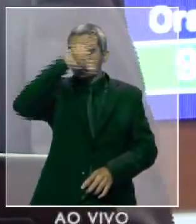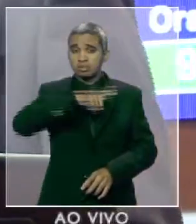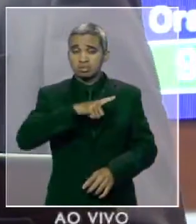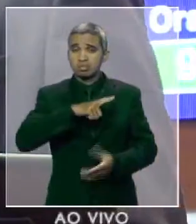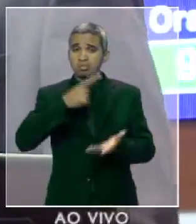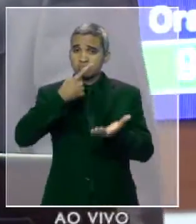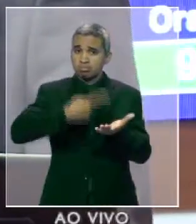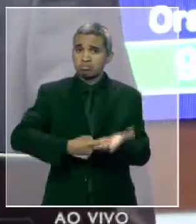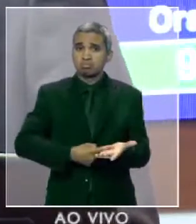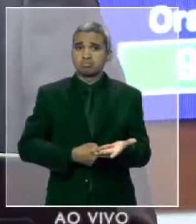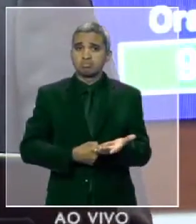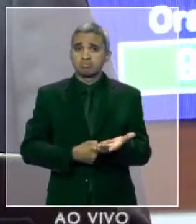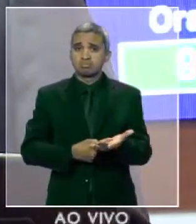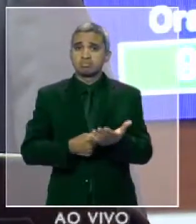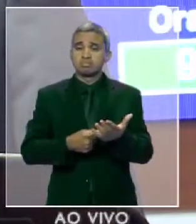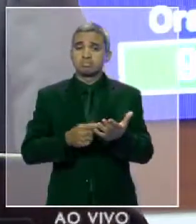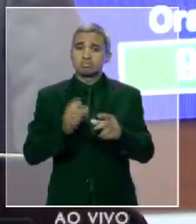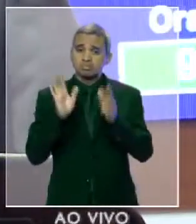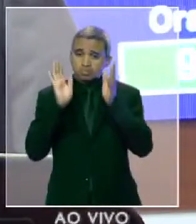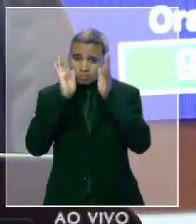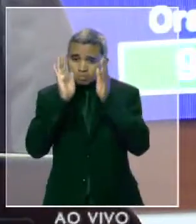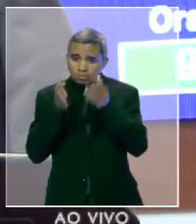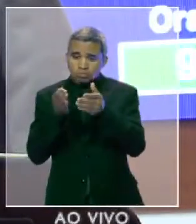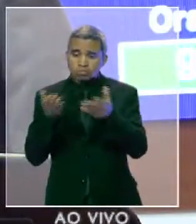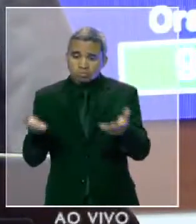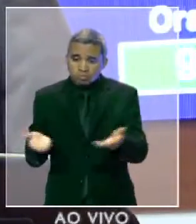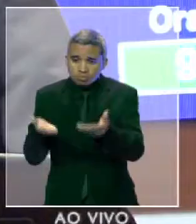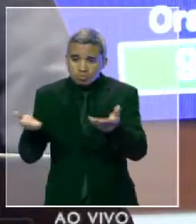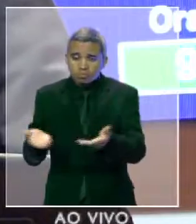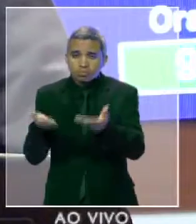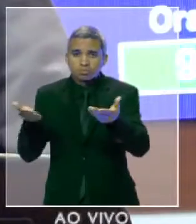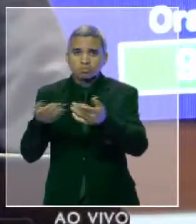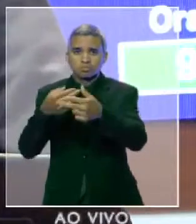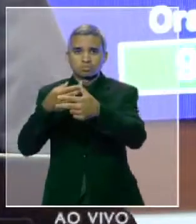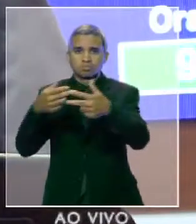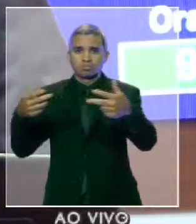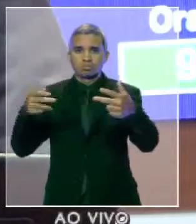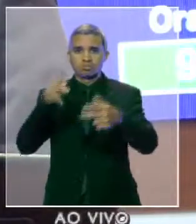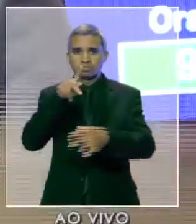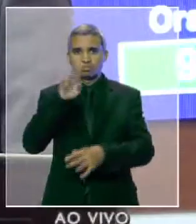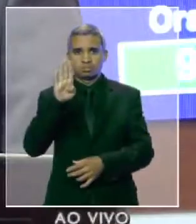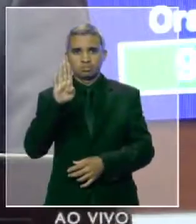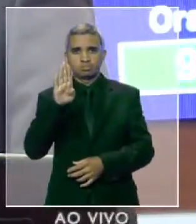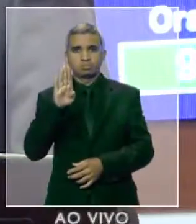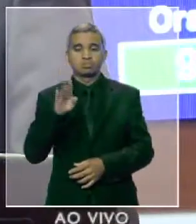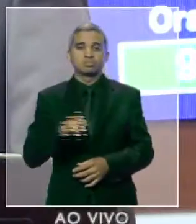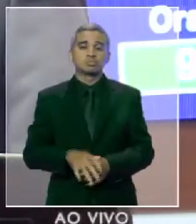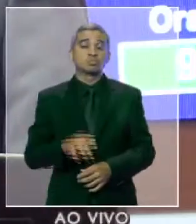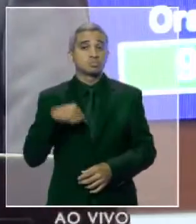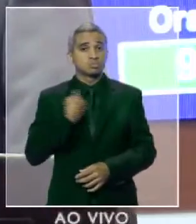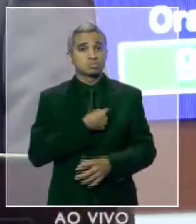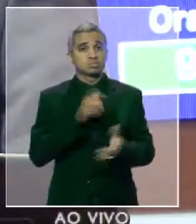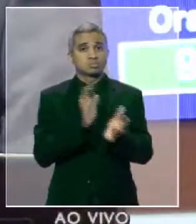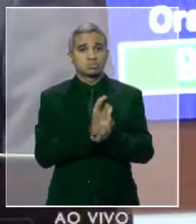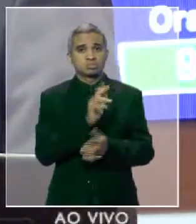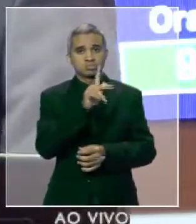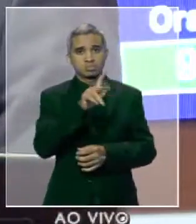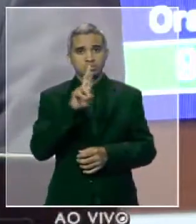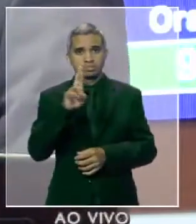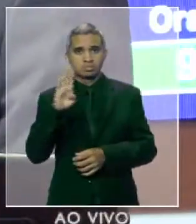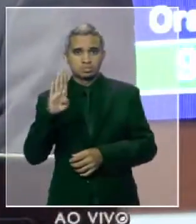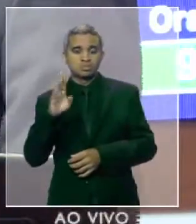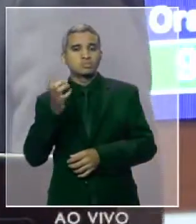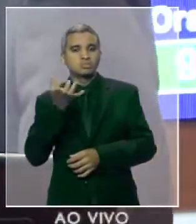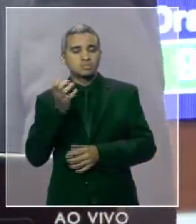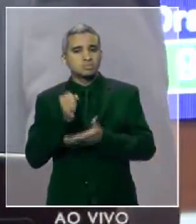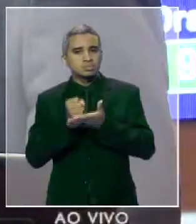comprometimento com a coisa pública. Até porque nós republicanos, queremos certamente dar a nossa parcela de